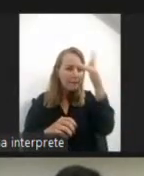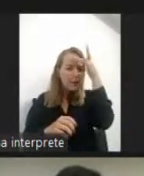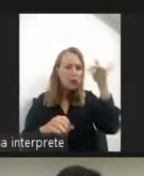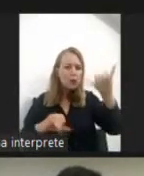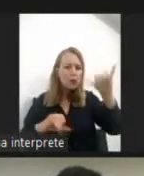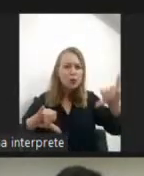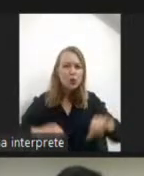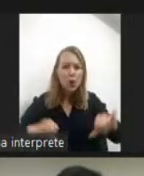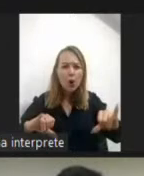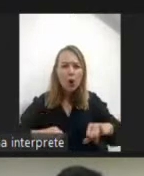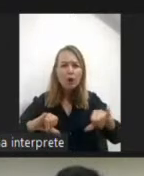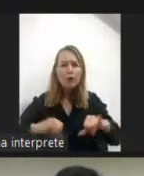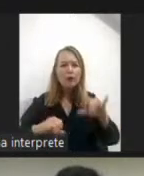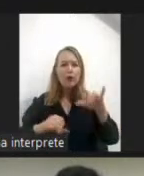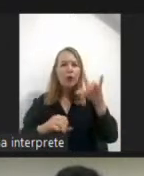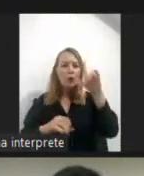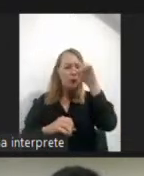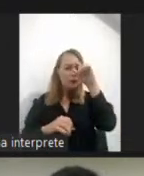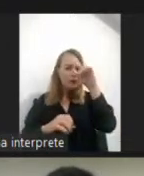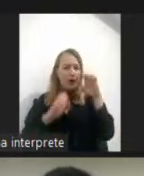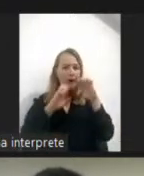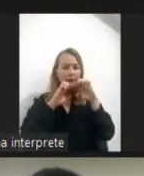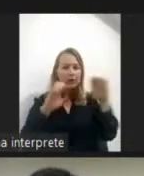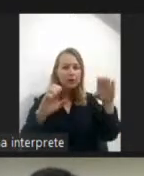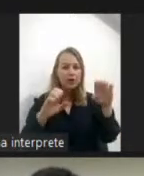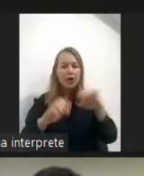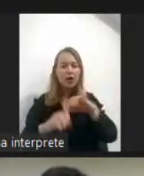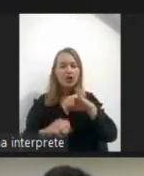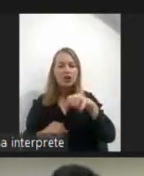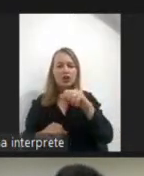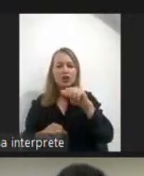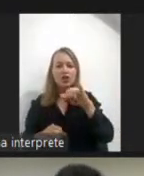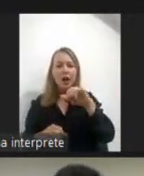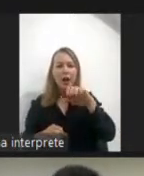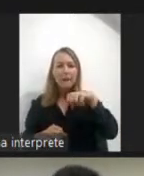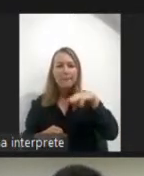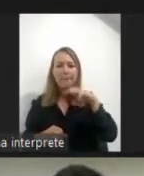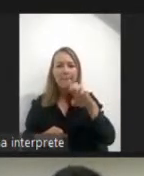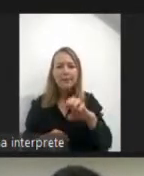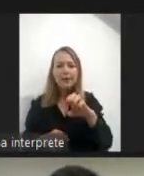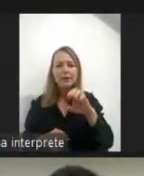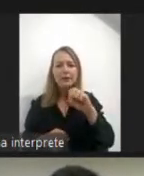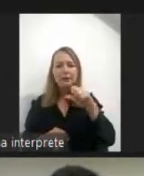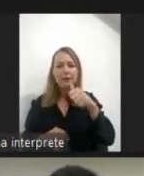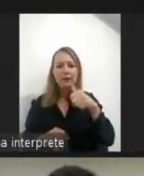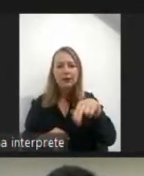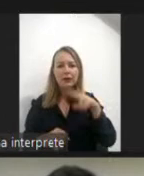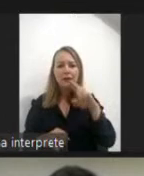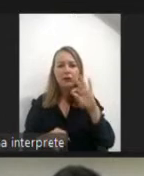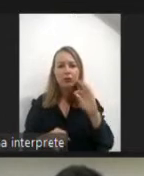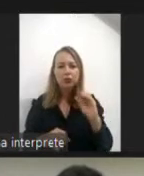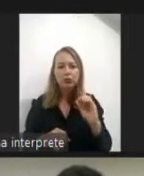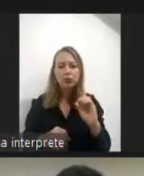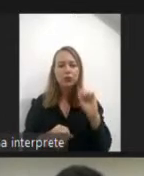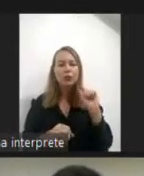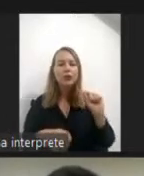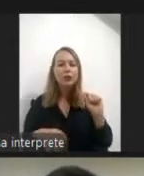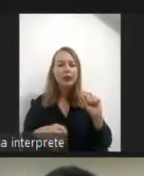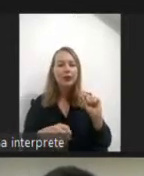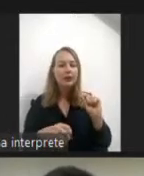hospital evangélico atende o hospital Jaime Santos Neves, onde centraliza-se no estado o tratamento da